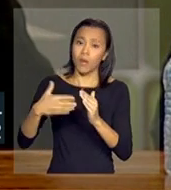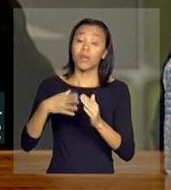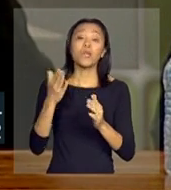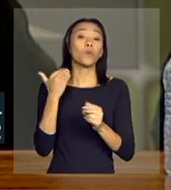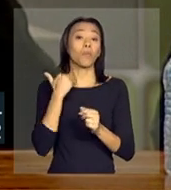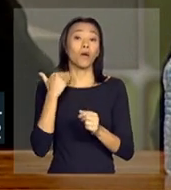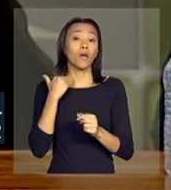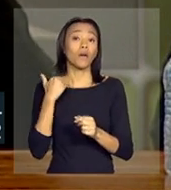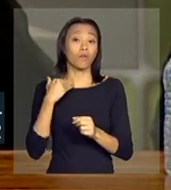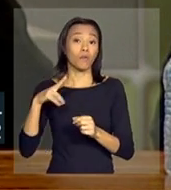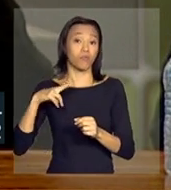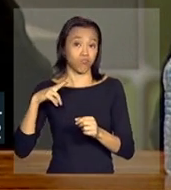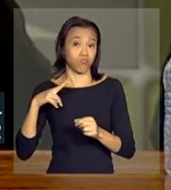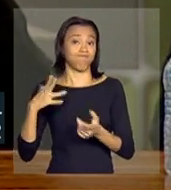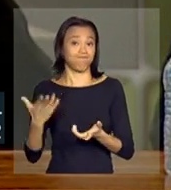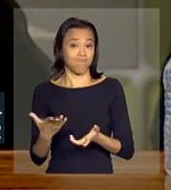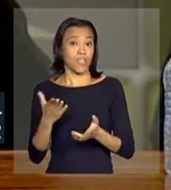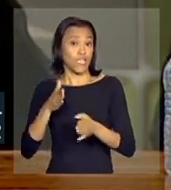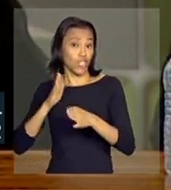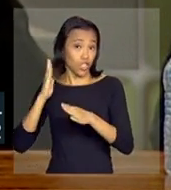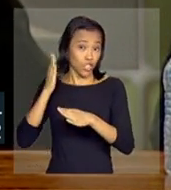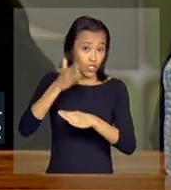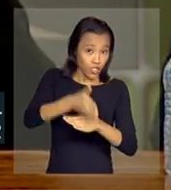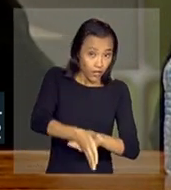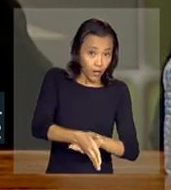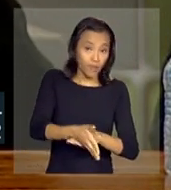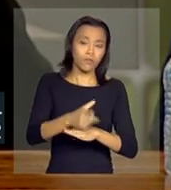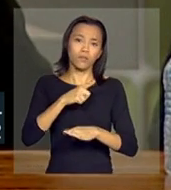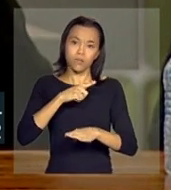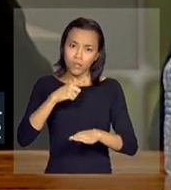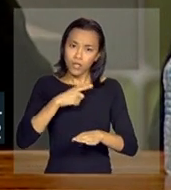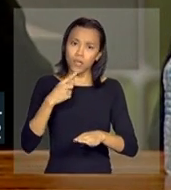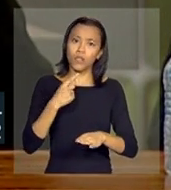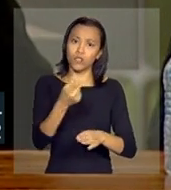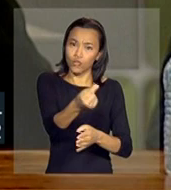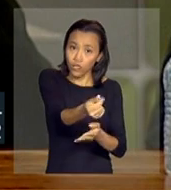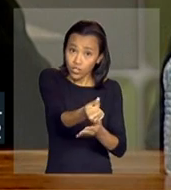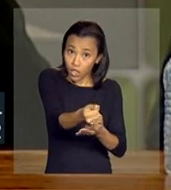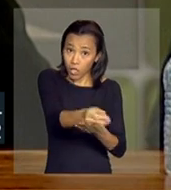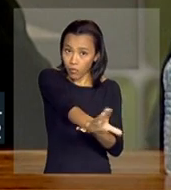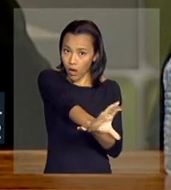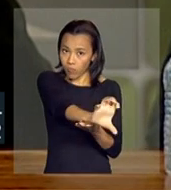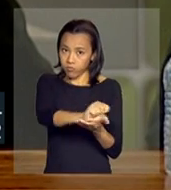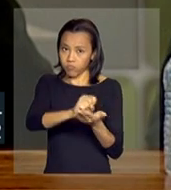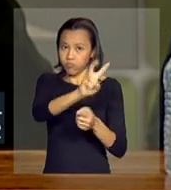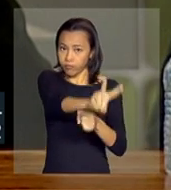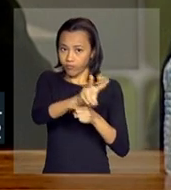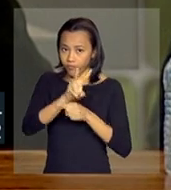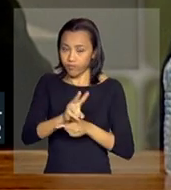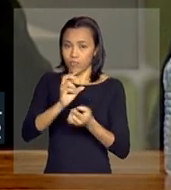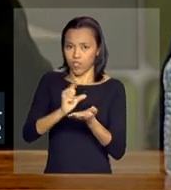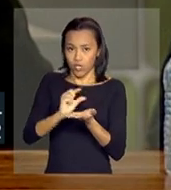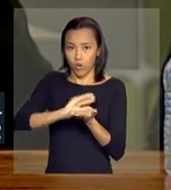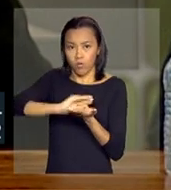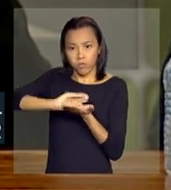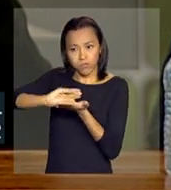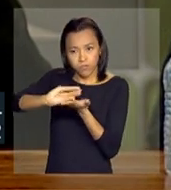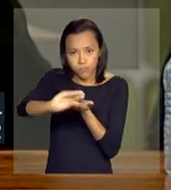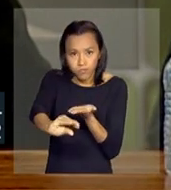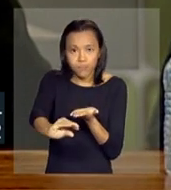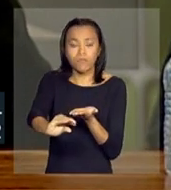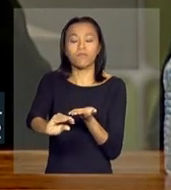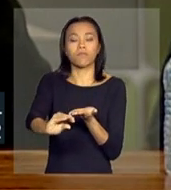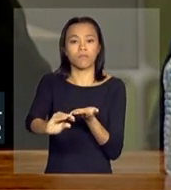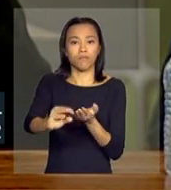banco privado, diretamente, ele tem uma fonte de recursos para o investimento, né, para o financiamento